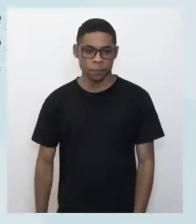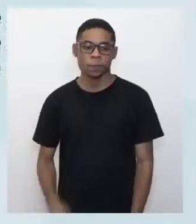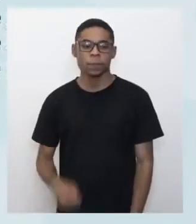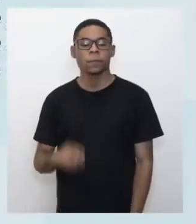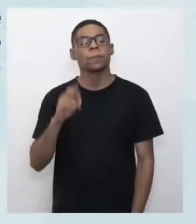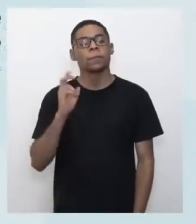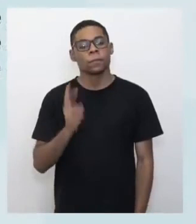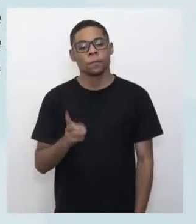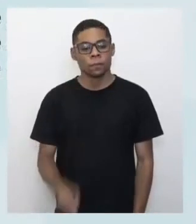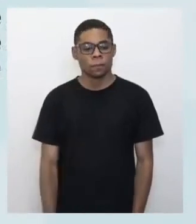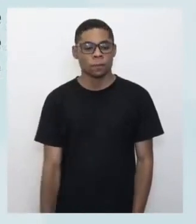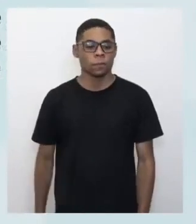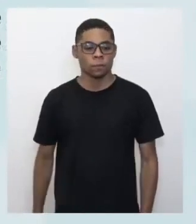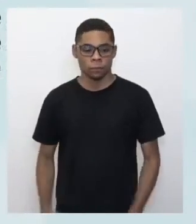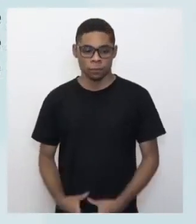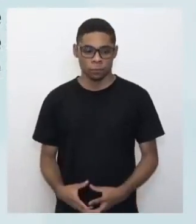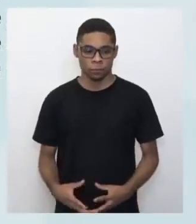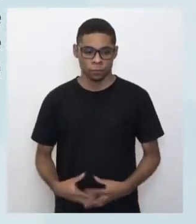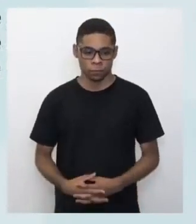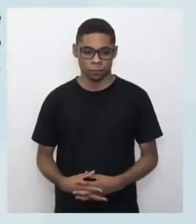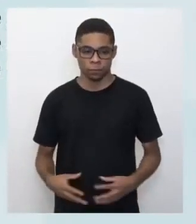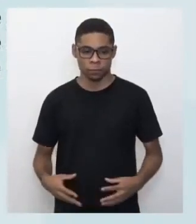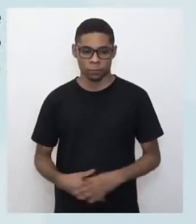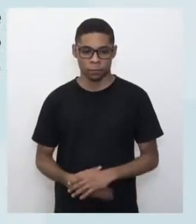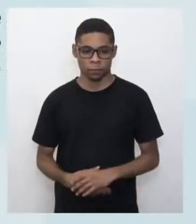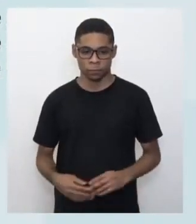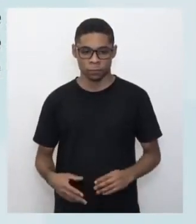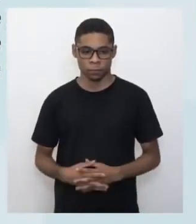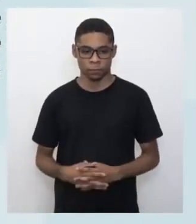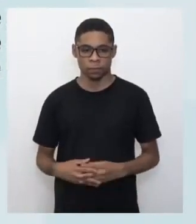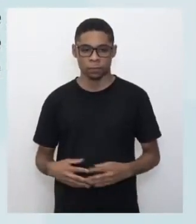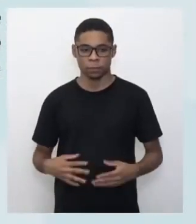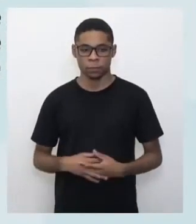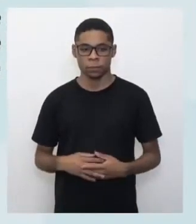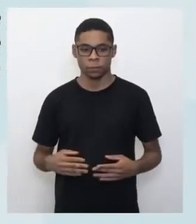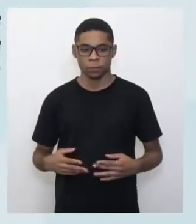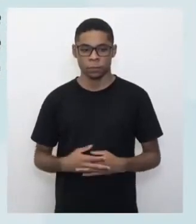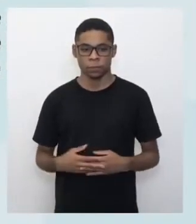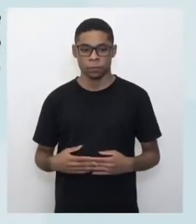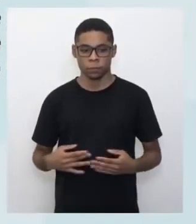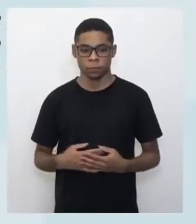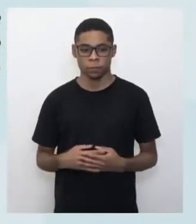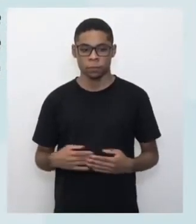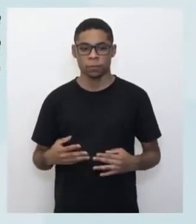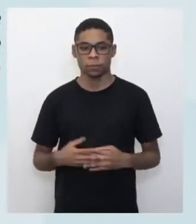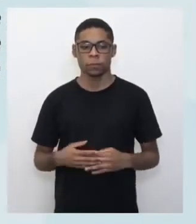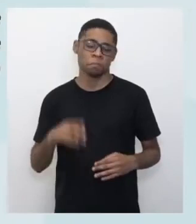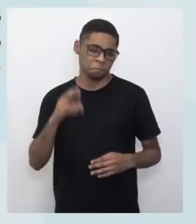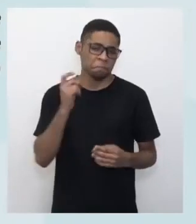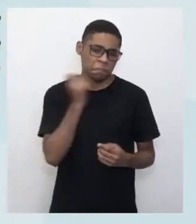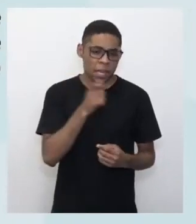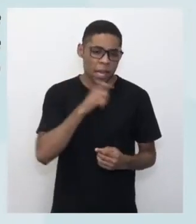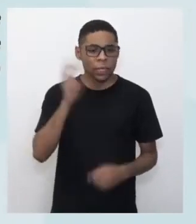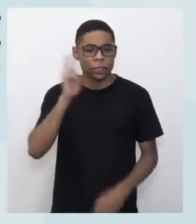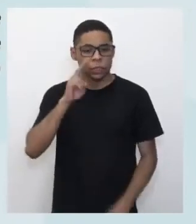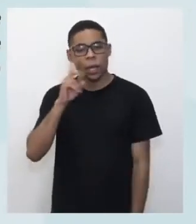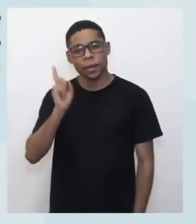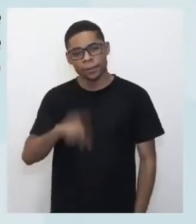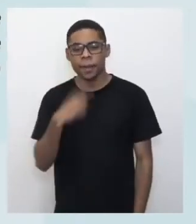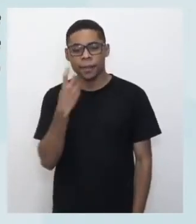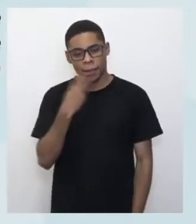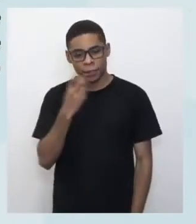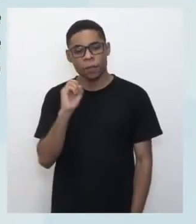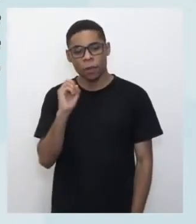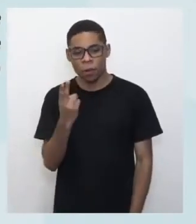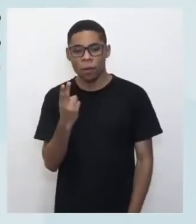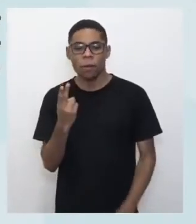Jokes and stories are narratives. Piadas e histórias são narrativas. When telling